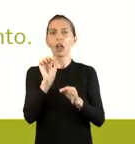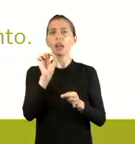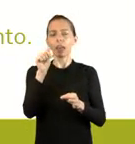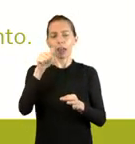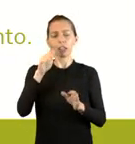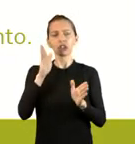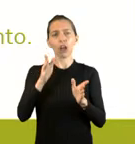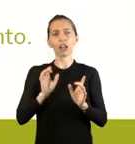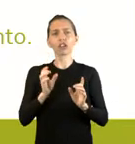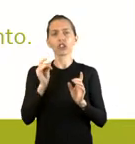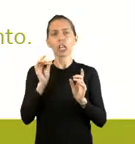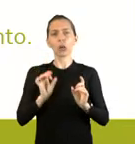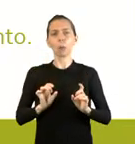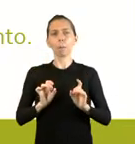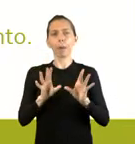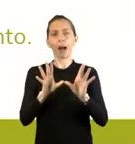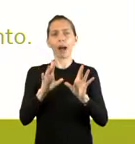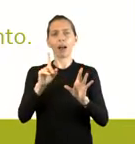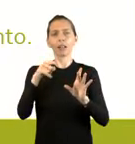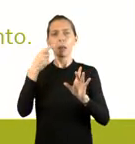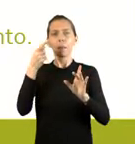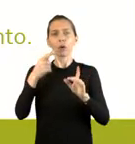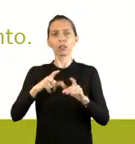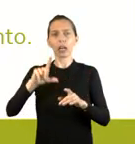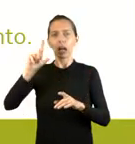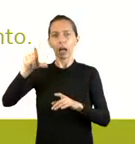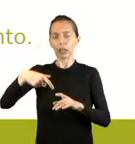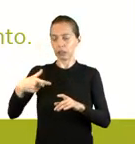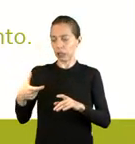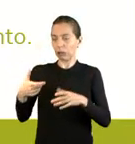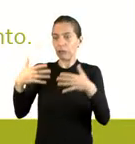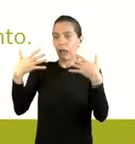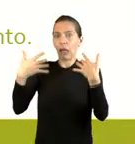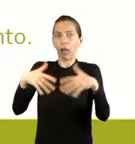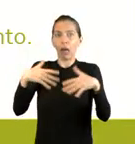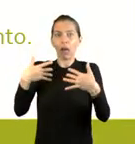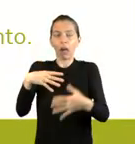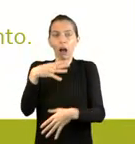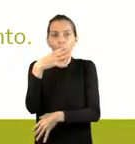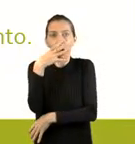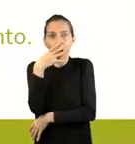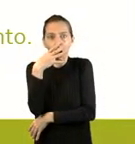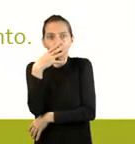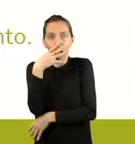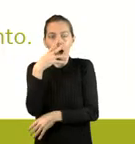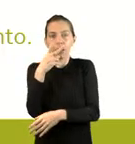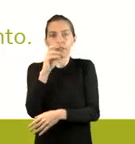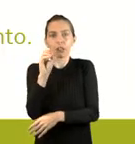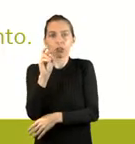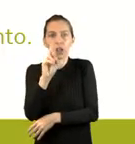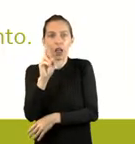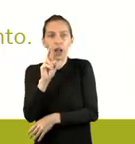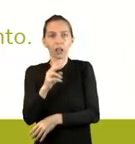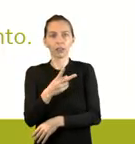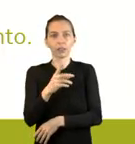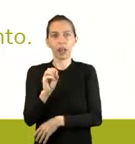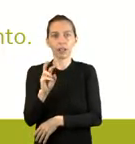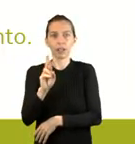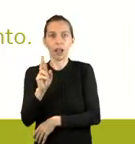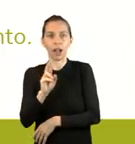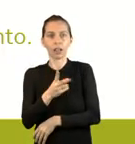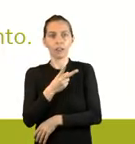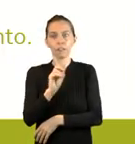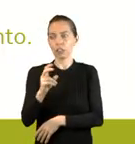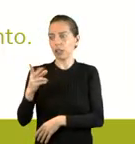gastou dinheiro e depois foi ver a fatura do cartão, foi gastando R$20, R$10, R$20. E de 20 em R$20